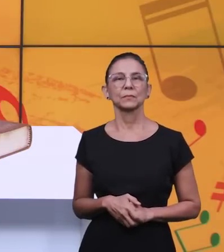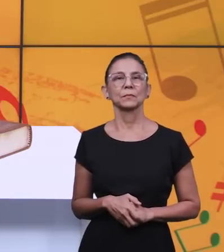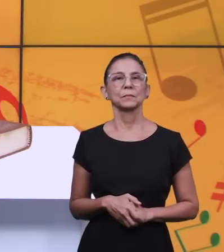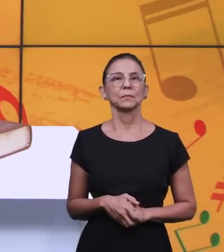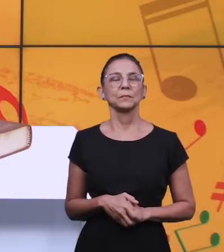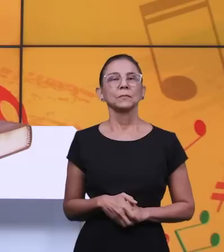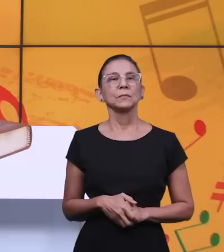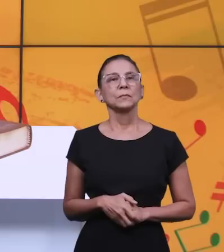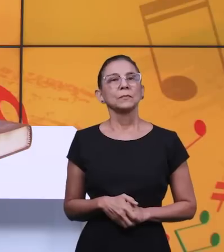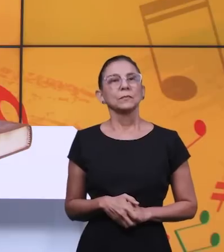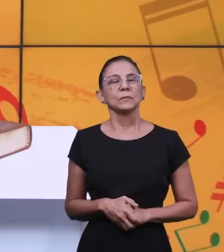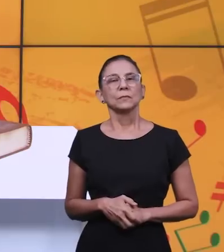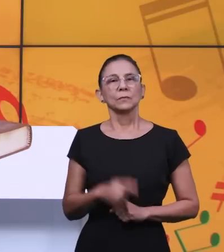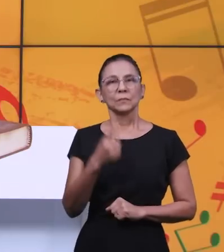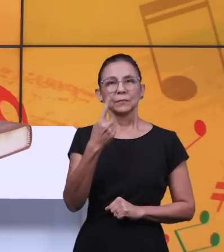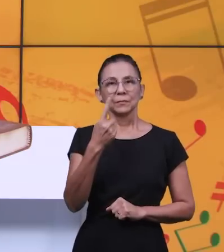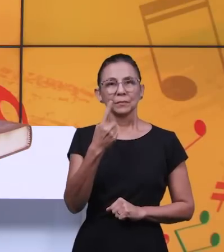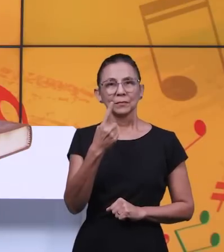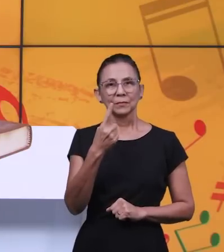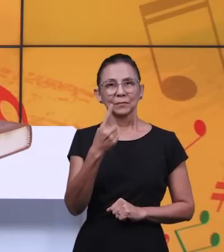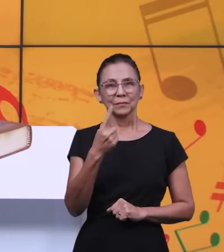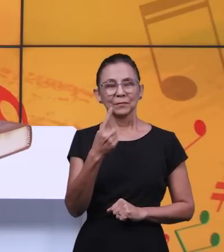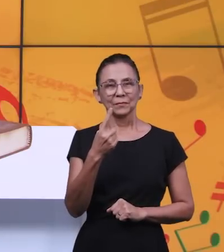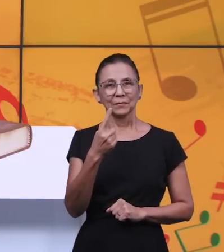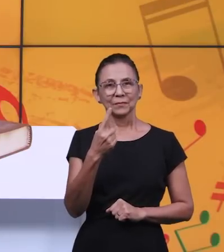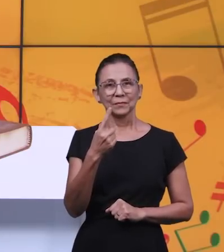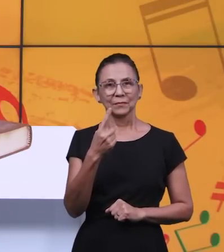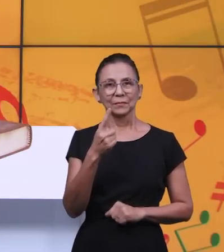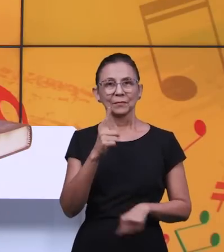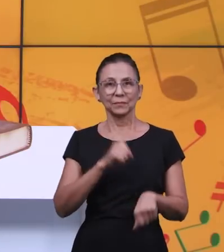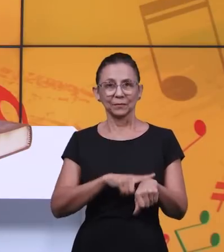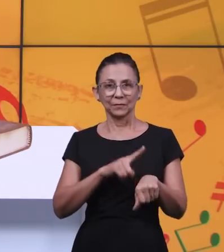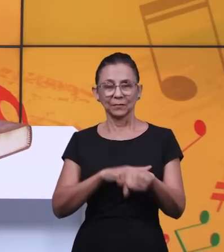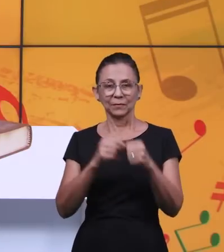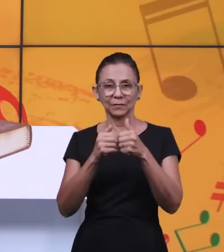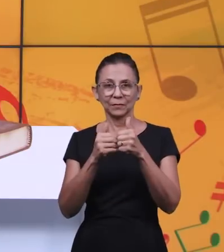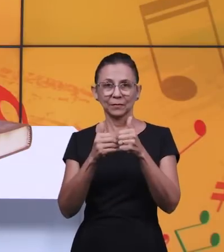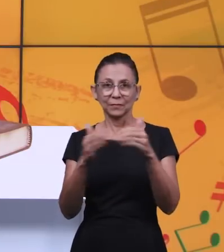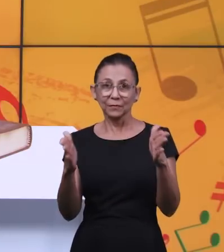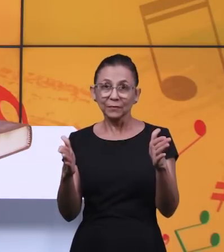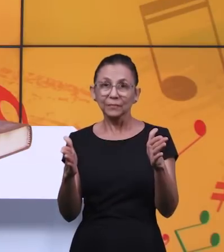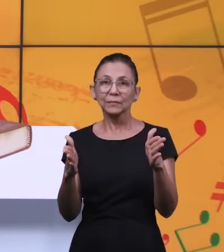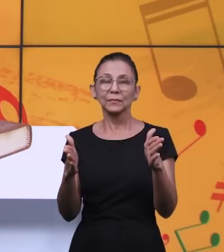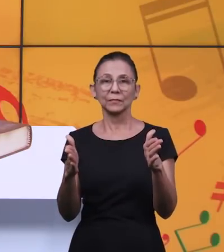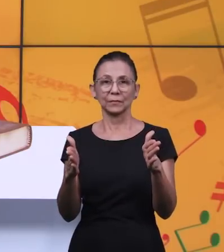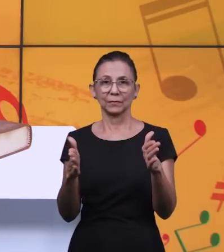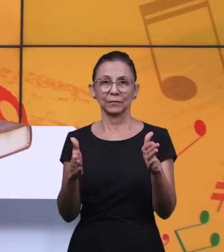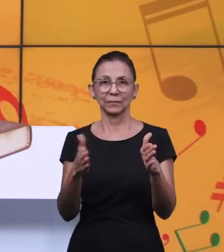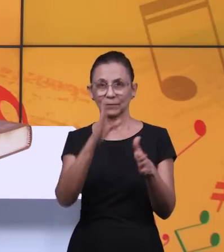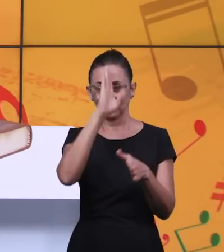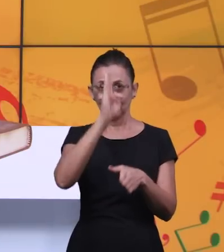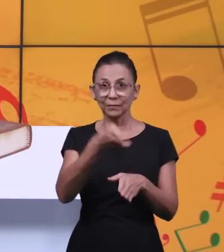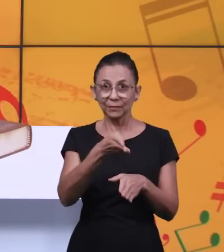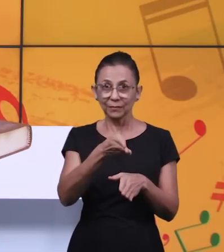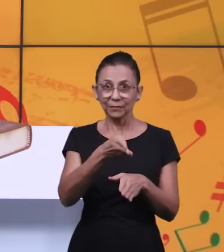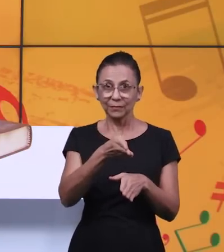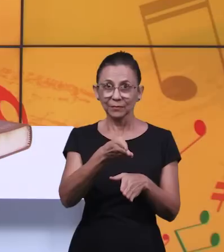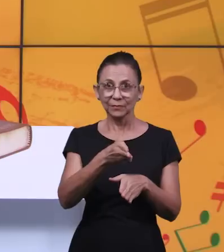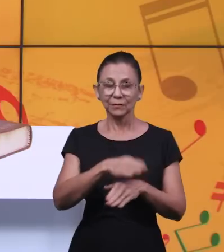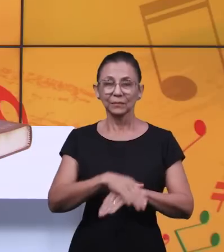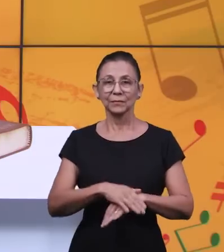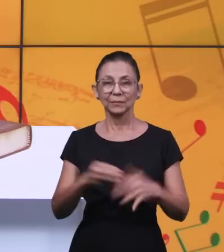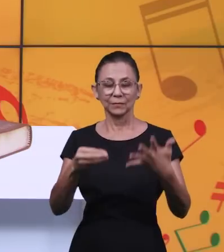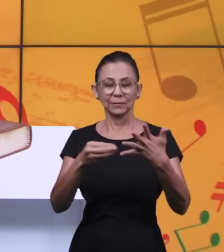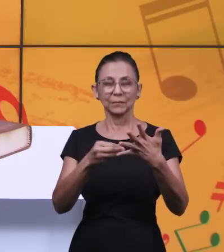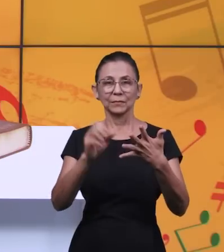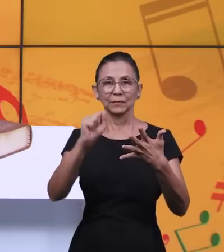Eu vou estar contando 1 e, que é o tempo inicial, e nós já vamos direto.